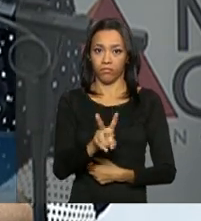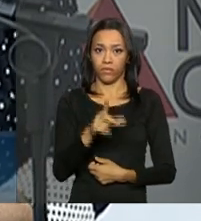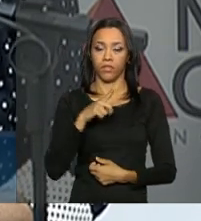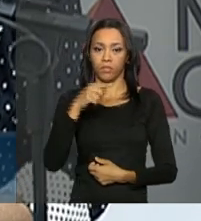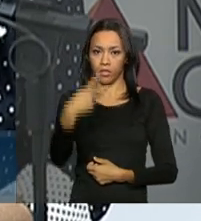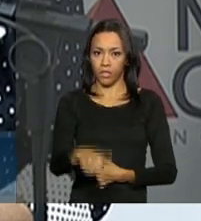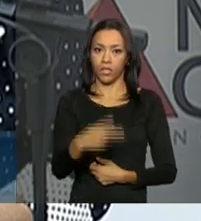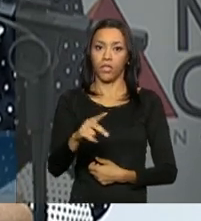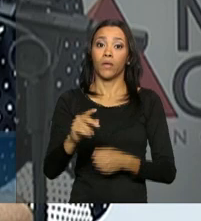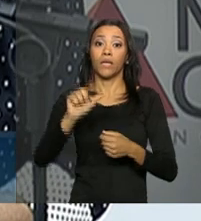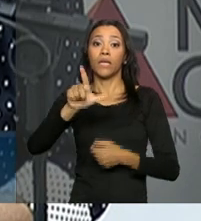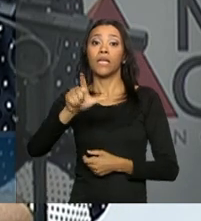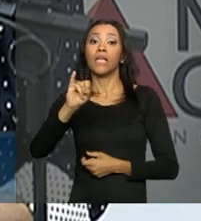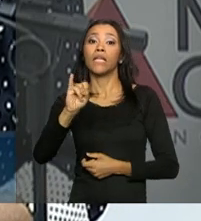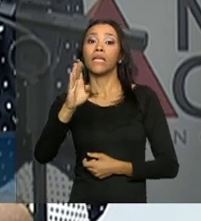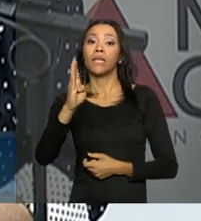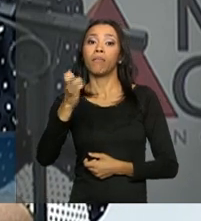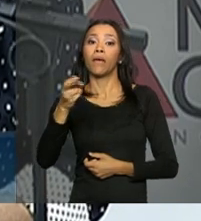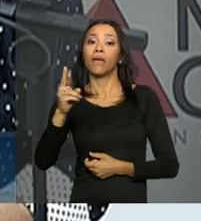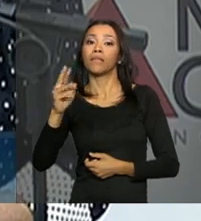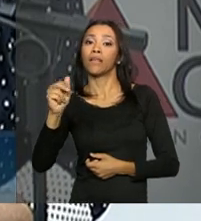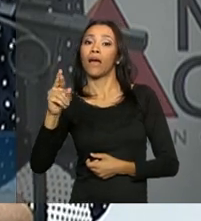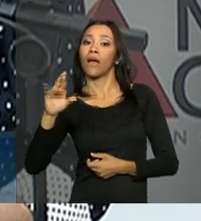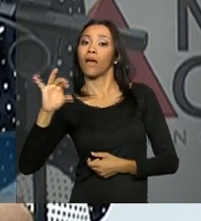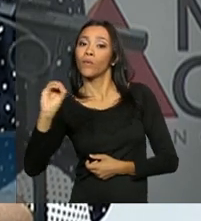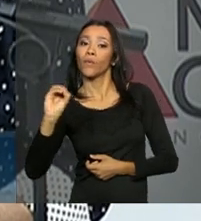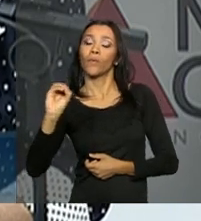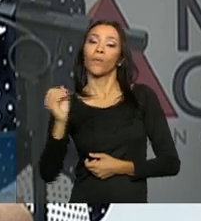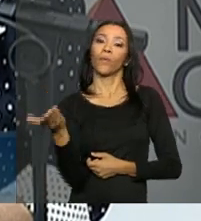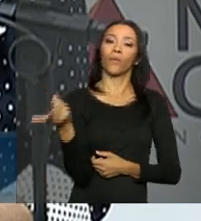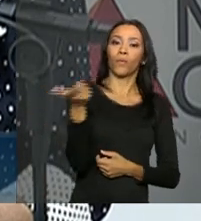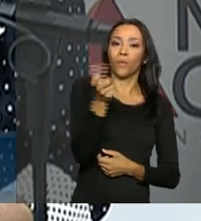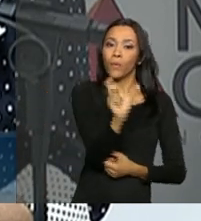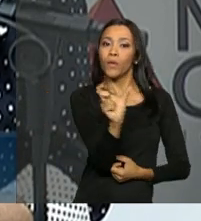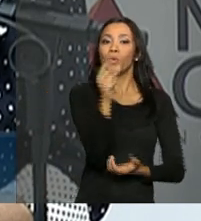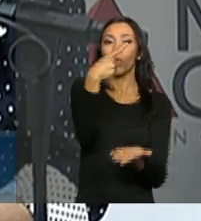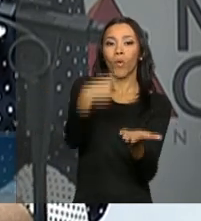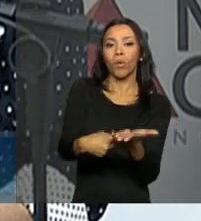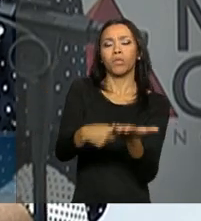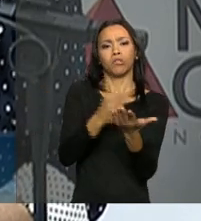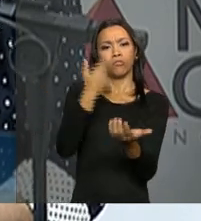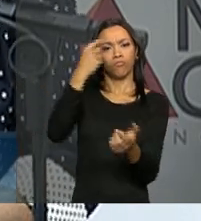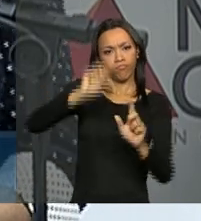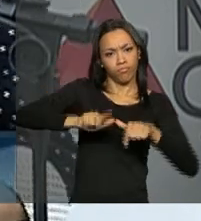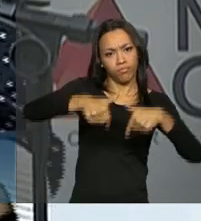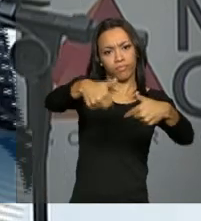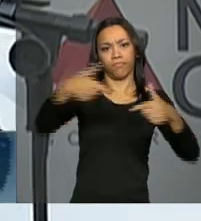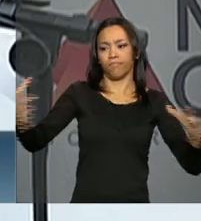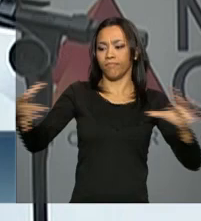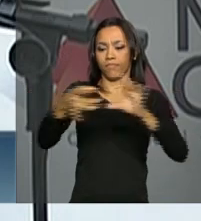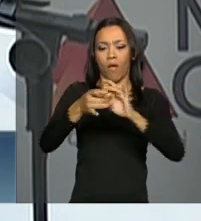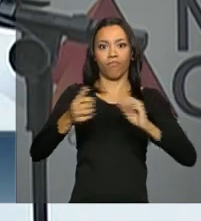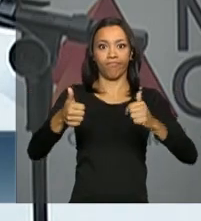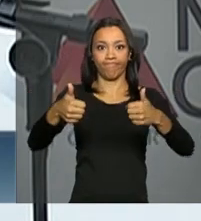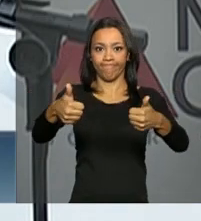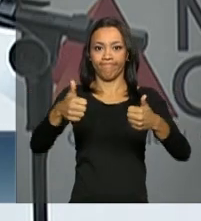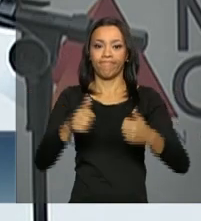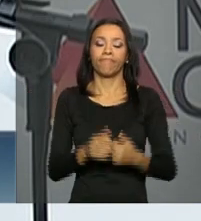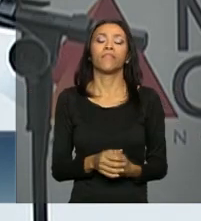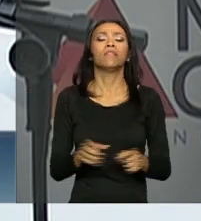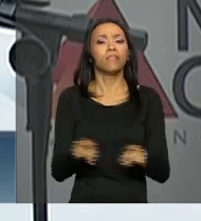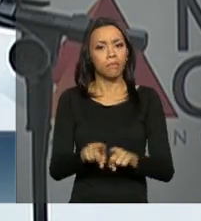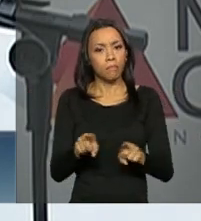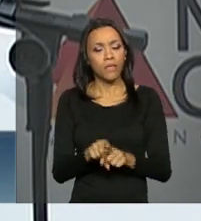Minas Gerais, o libertário e, ao mesmo tempo, o compromissado e responsável com o país. E também consolida